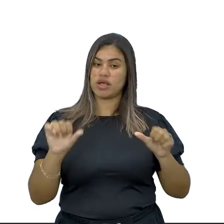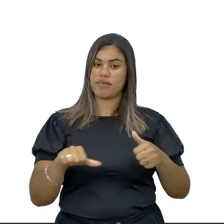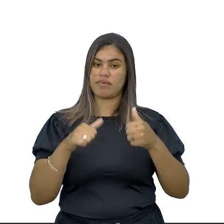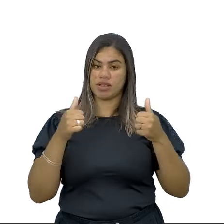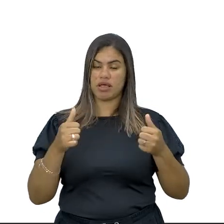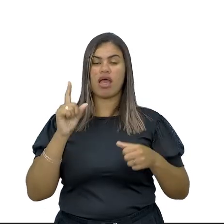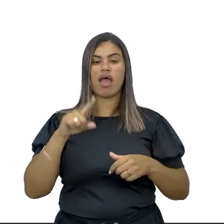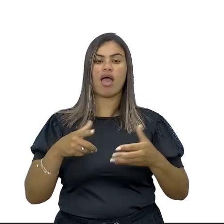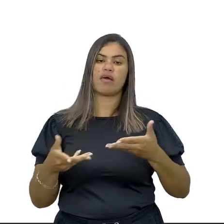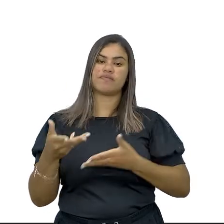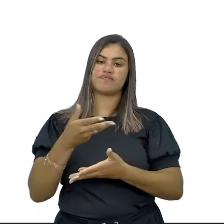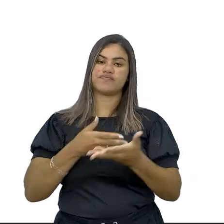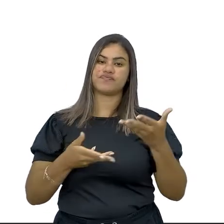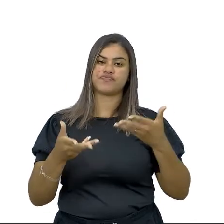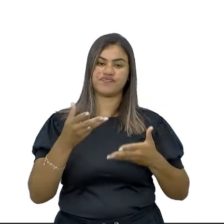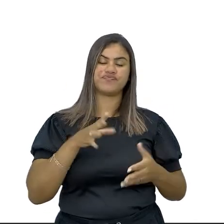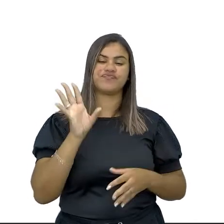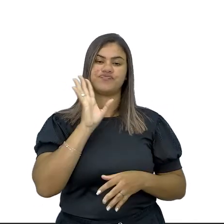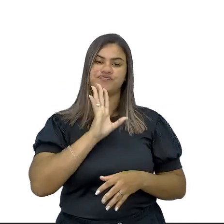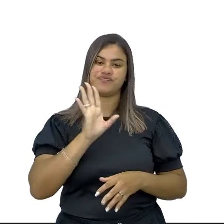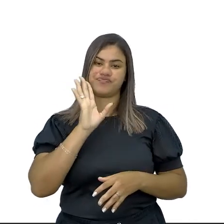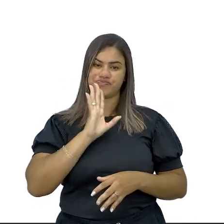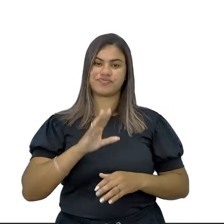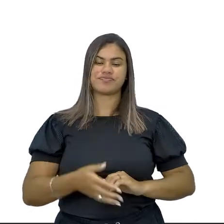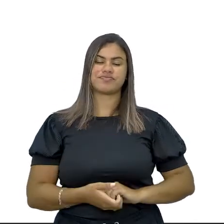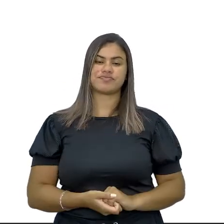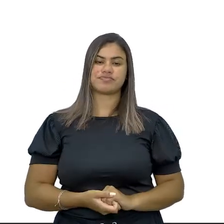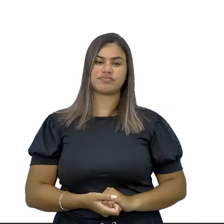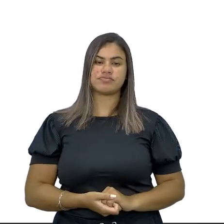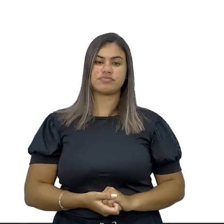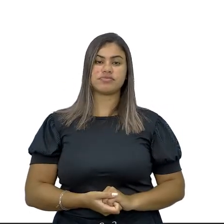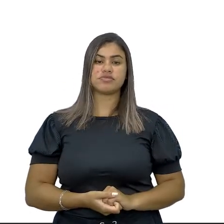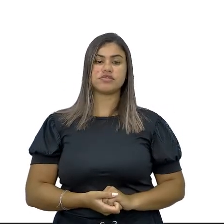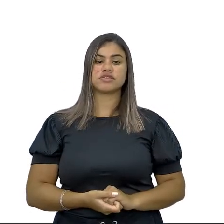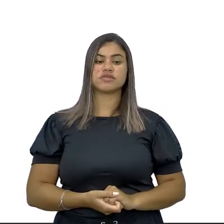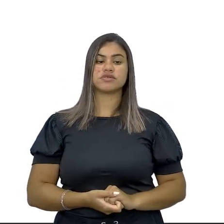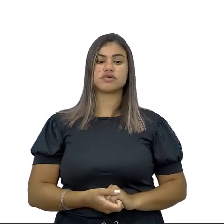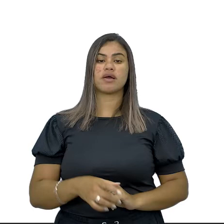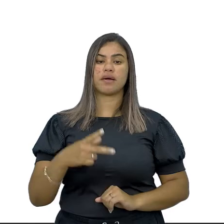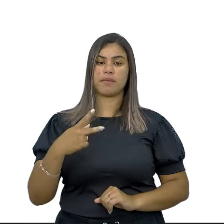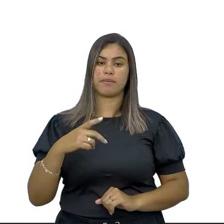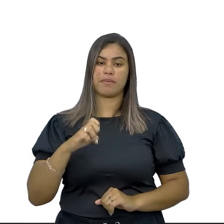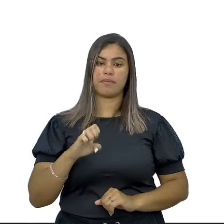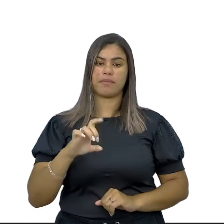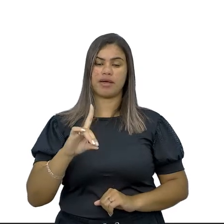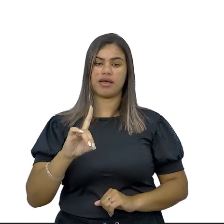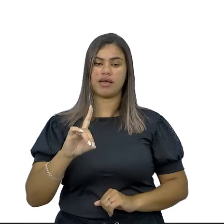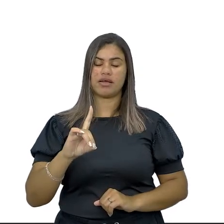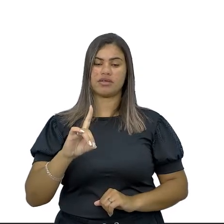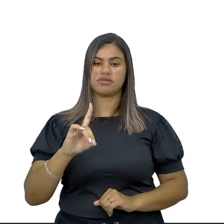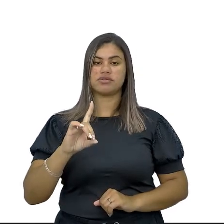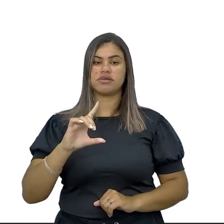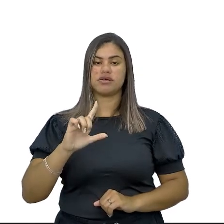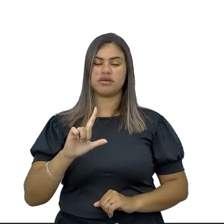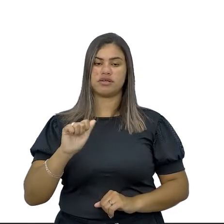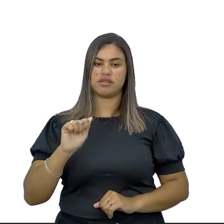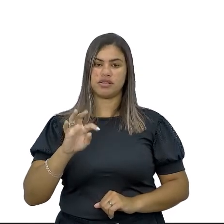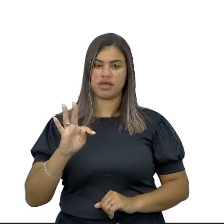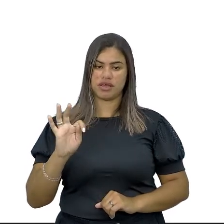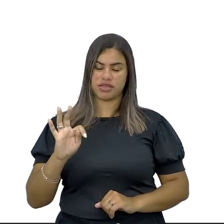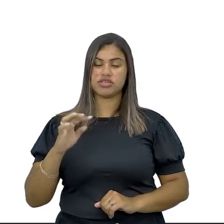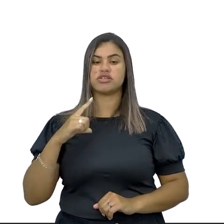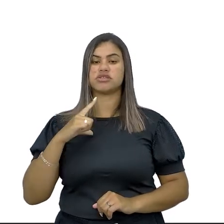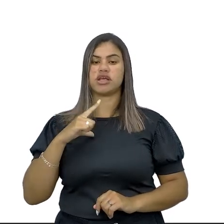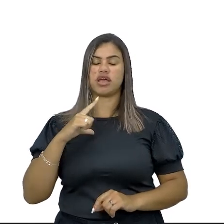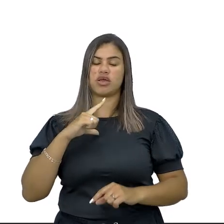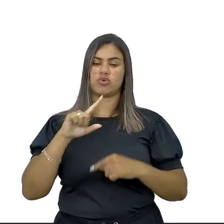uma troca muito bacana entre todos nós. Já no caso do Padlet, nós temos um outro objetivo para ele,